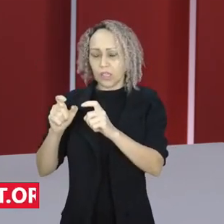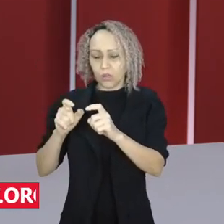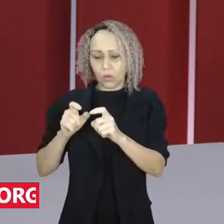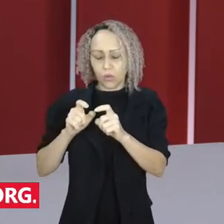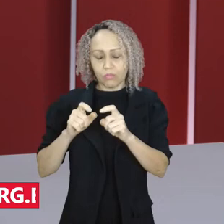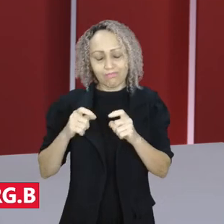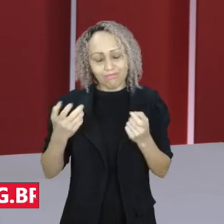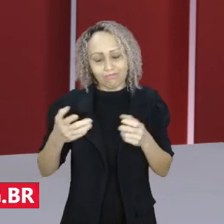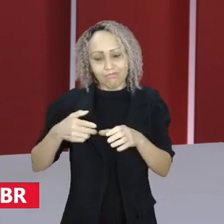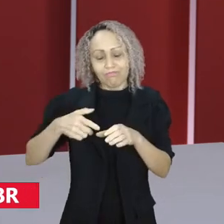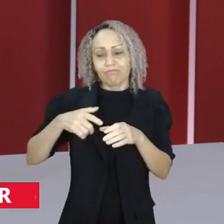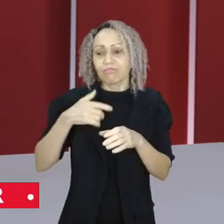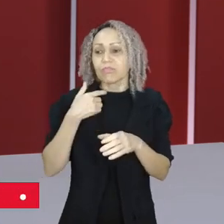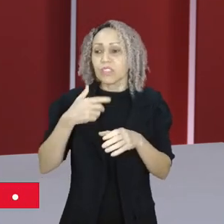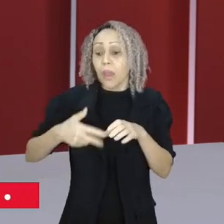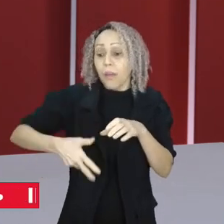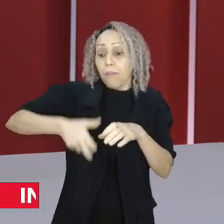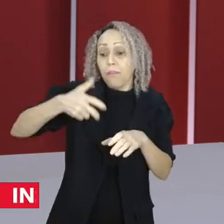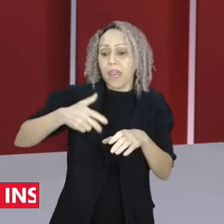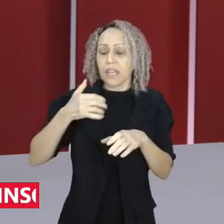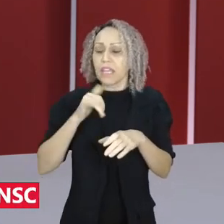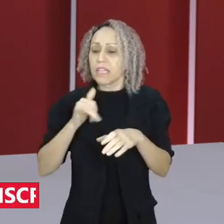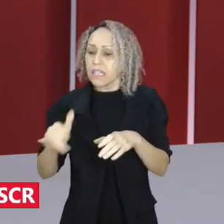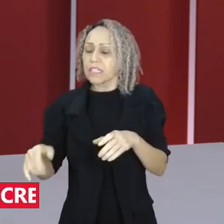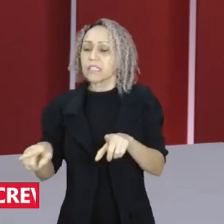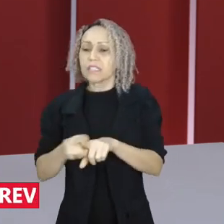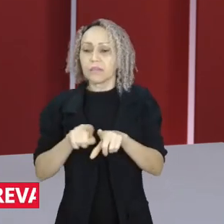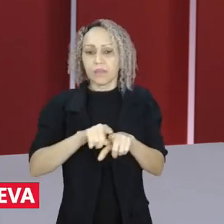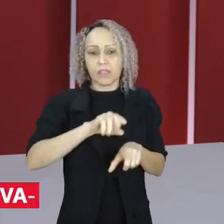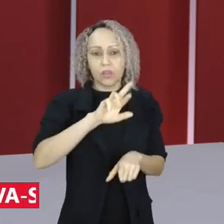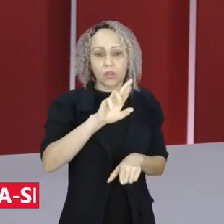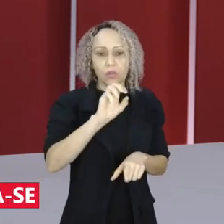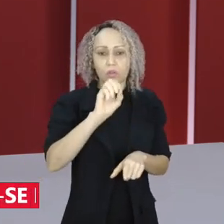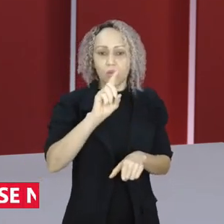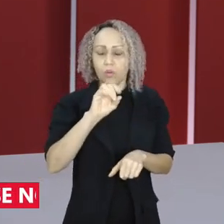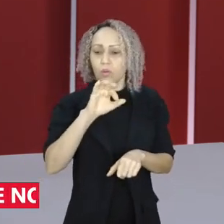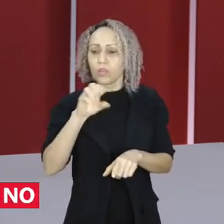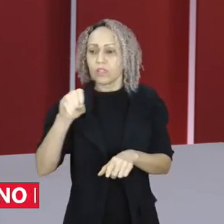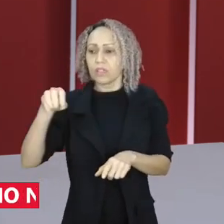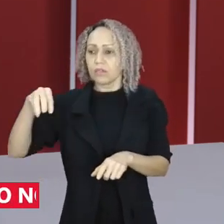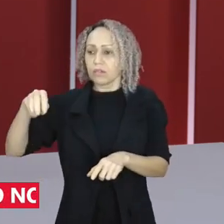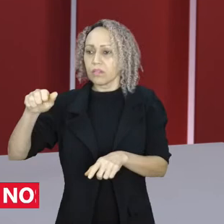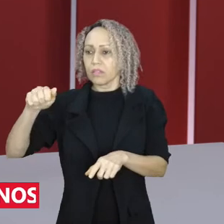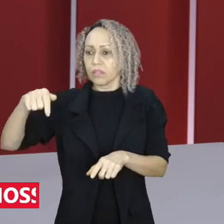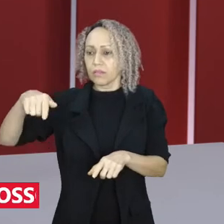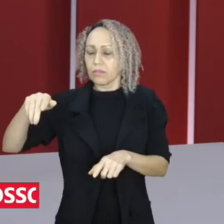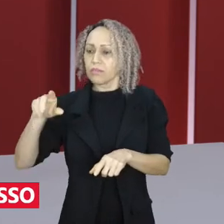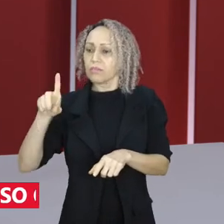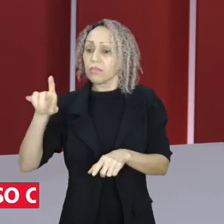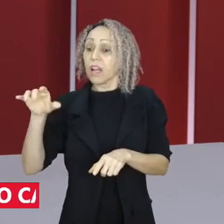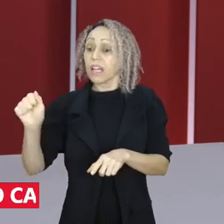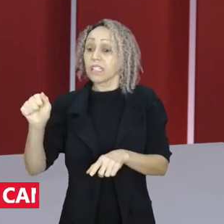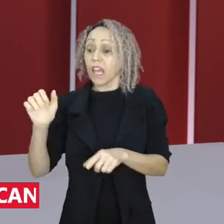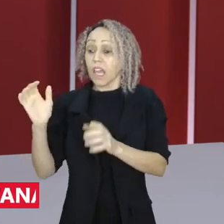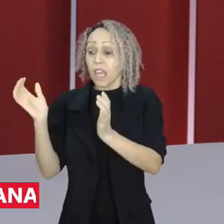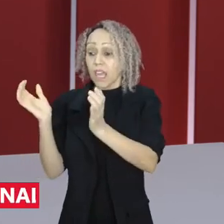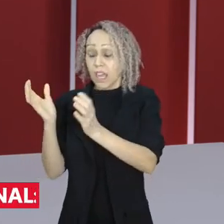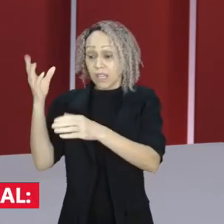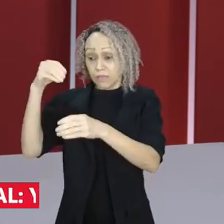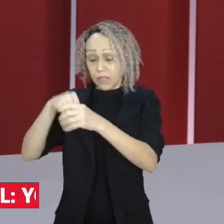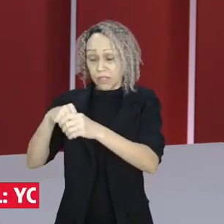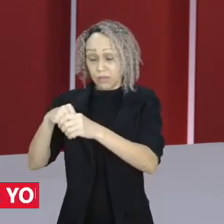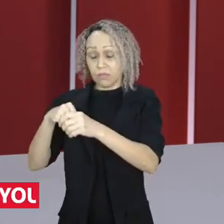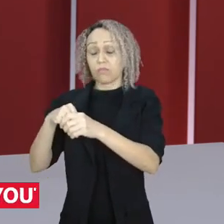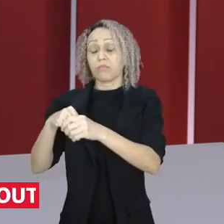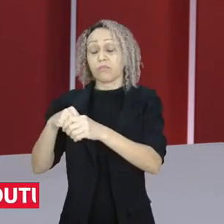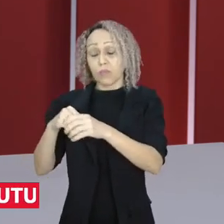Rodrigo Leão David Bacelar e Magda chambriar que são membros do subgrupo e é isso